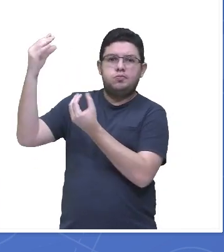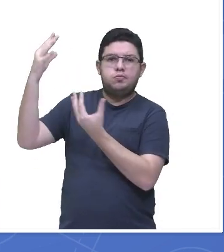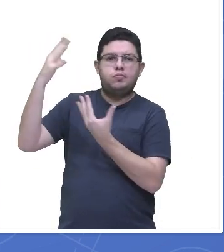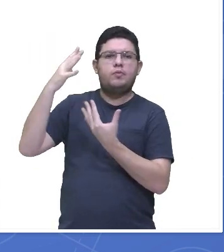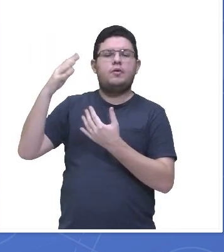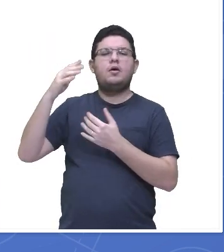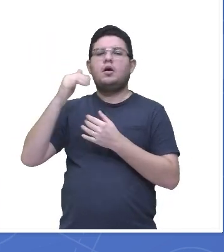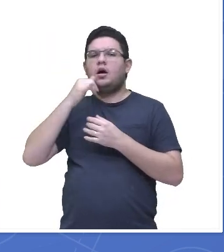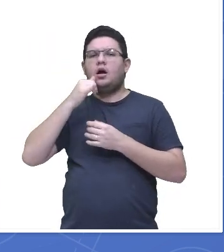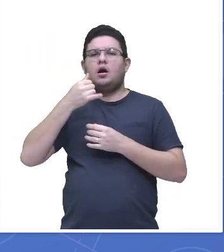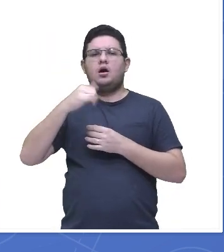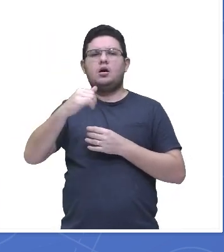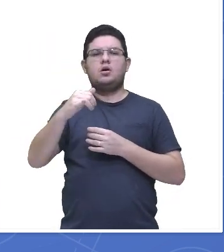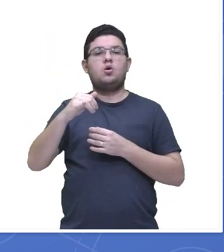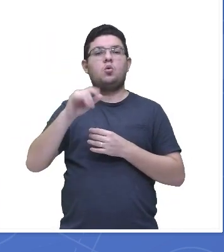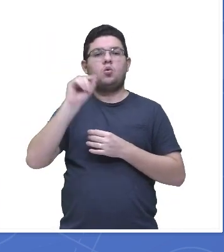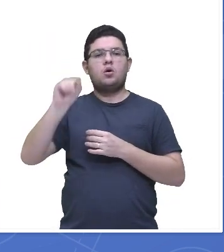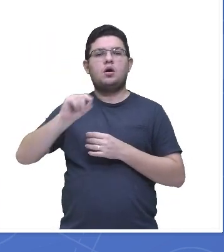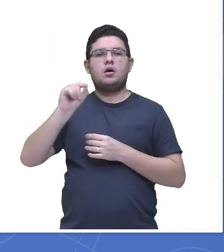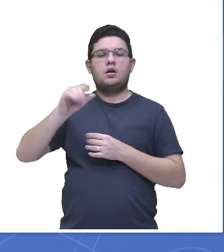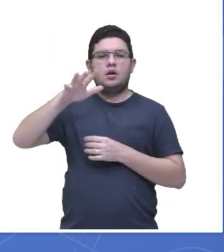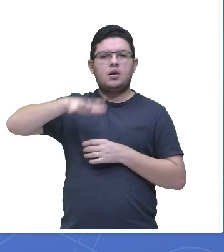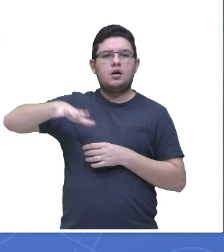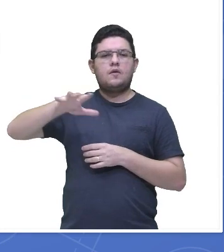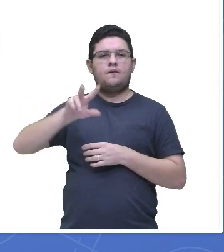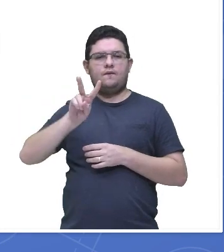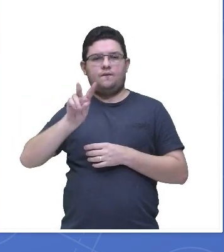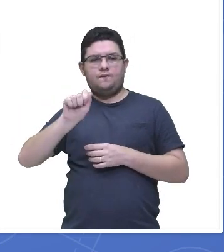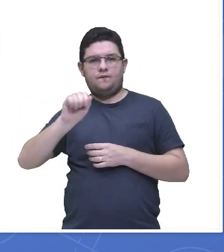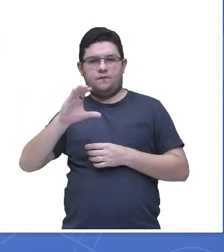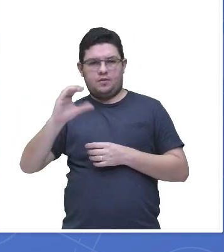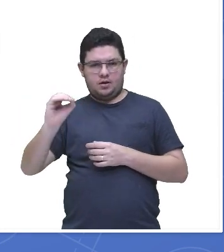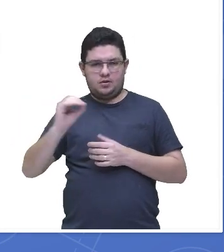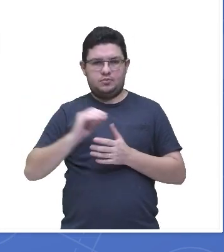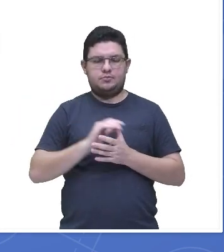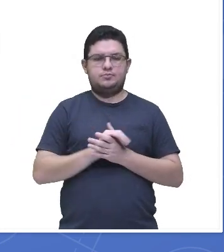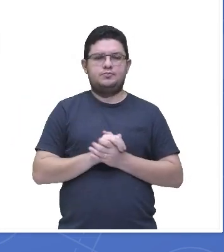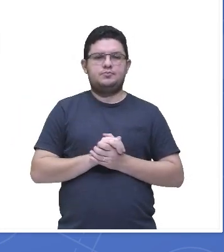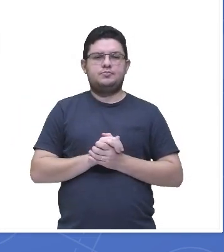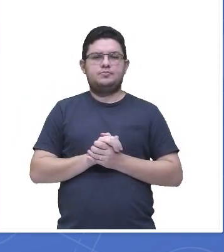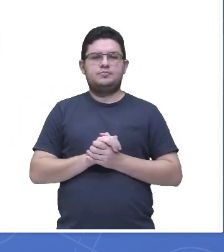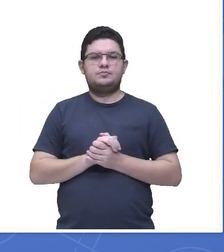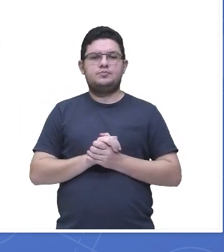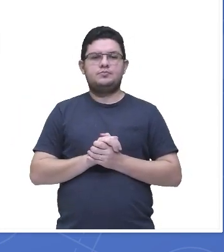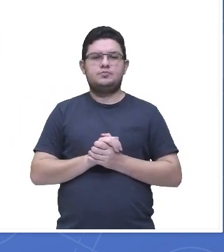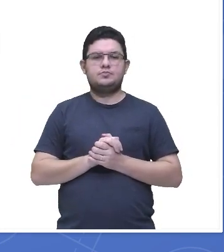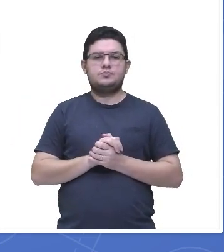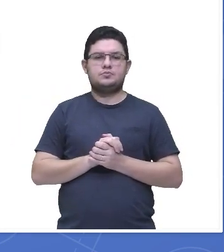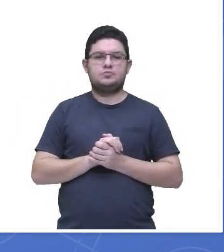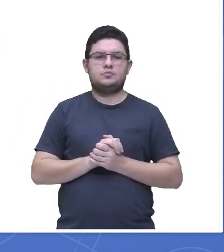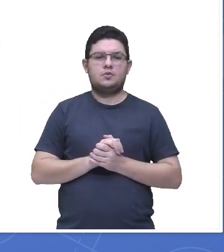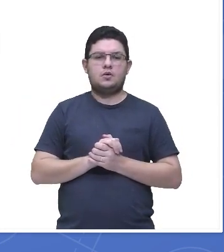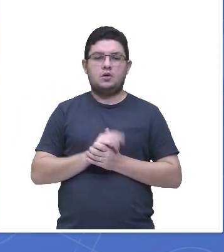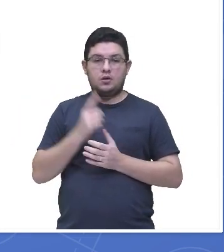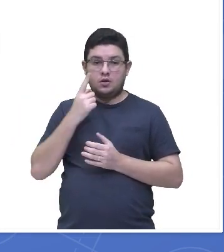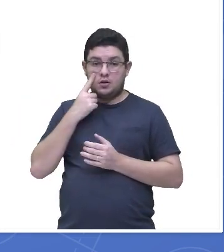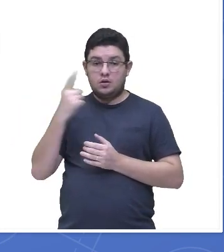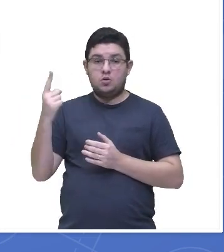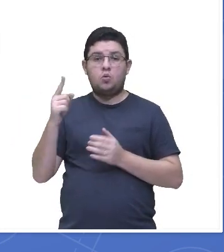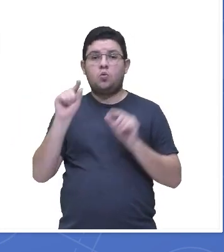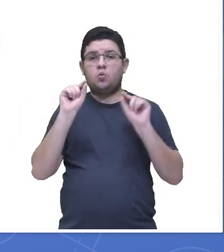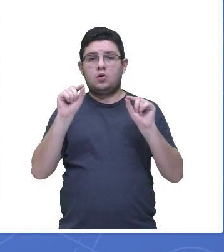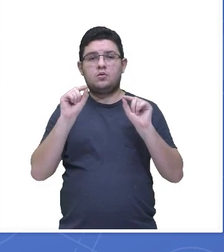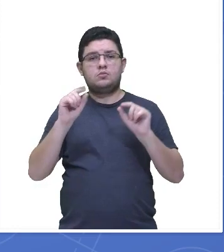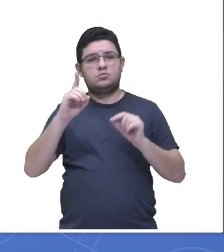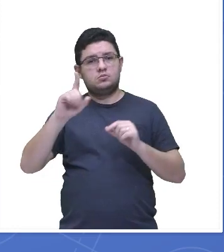vácuo. Muito bem, pessoal. Chegamos aqui ao final da nossa aula aqui sobre os processos de transmissão do calor e agora nós vamos conhecer a